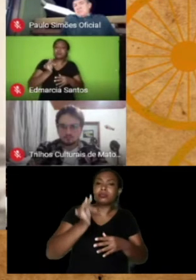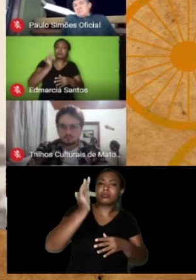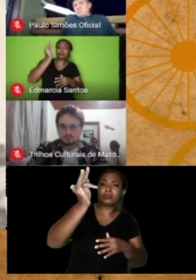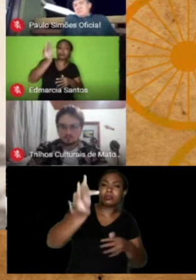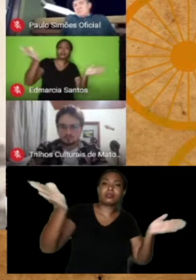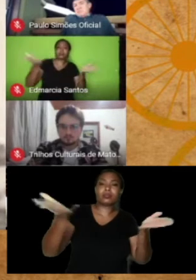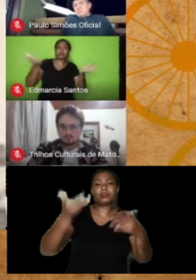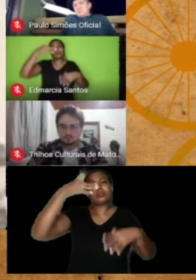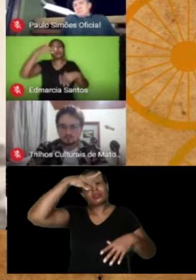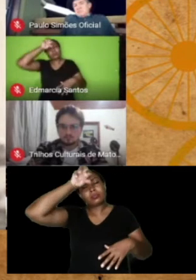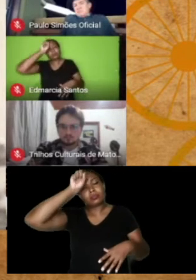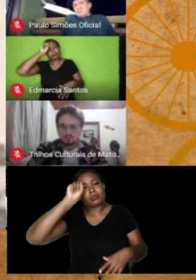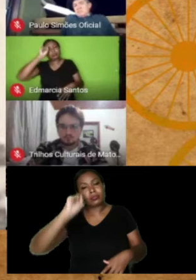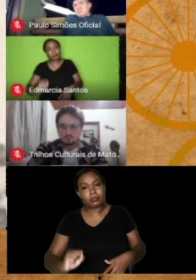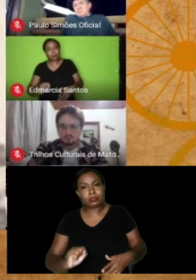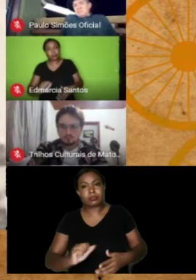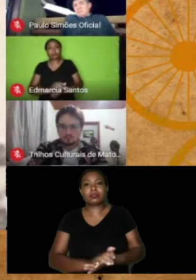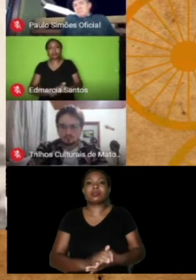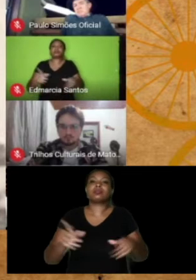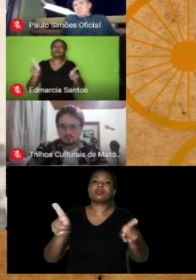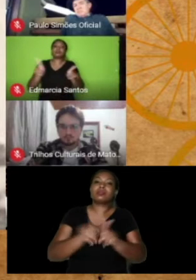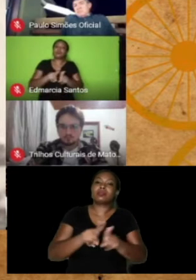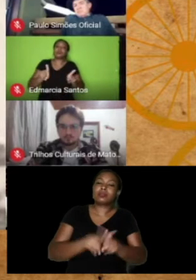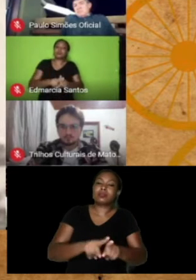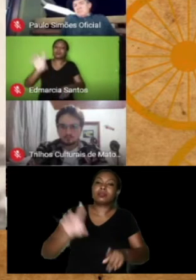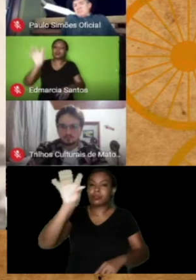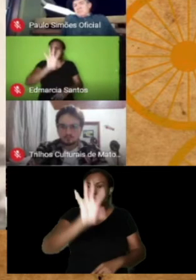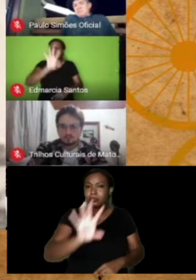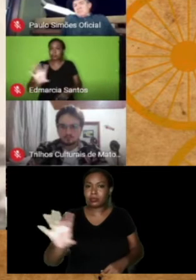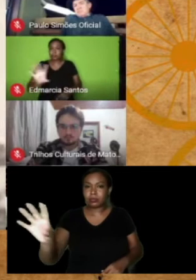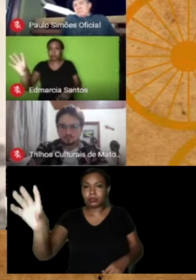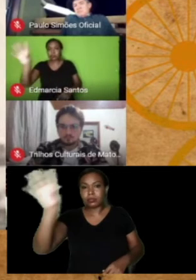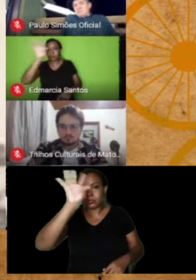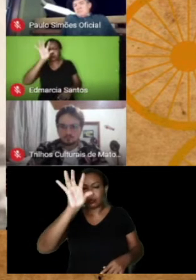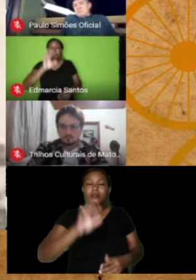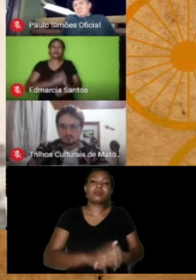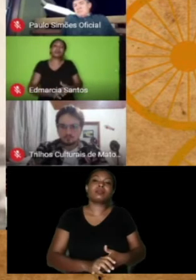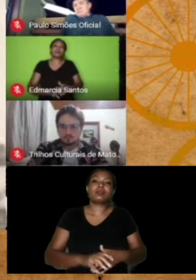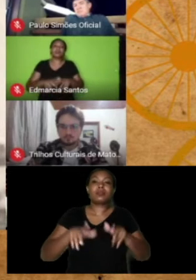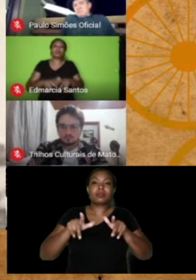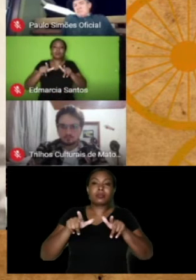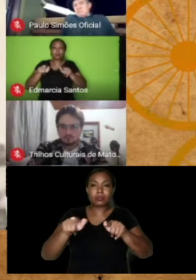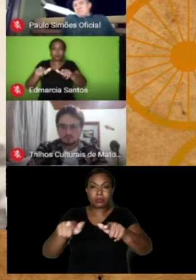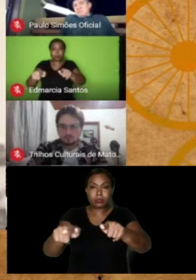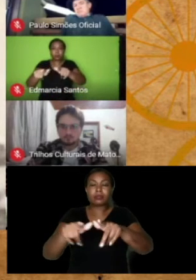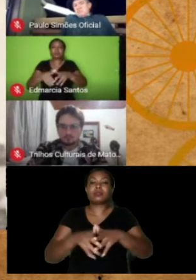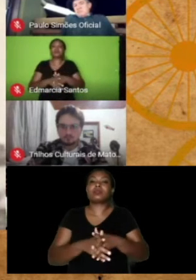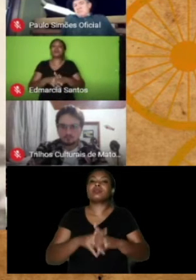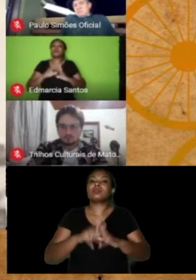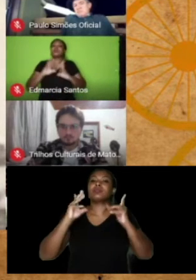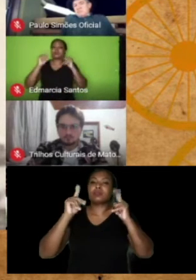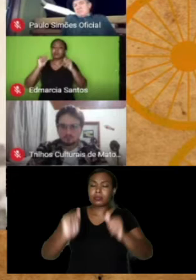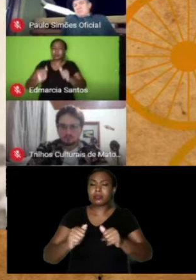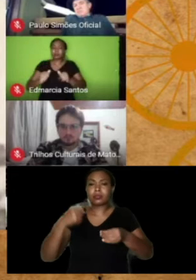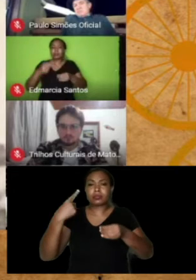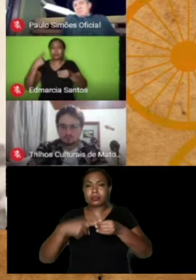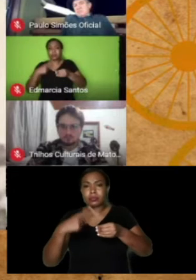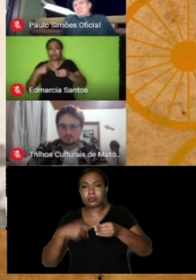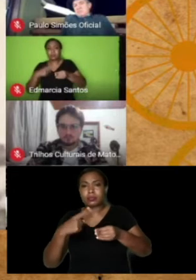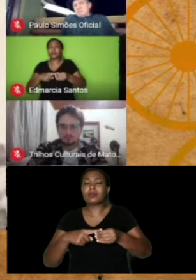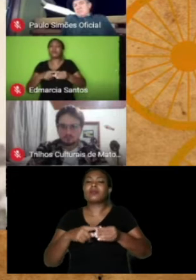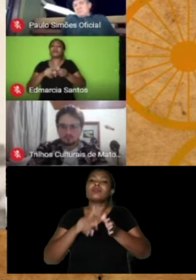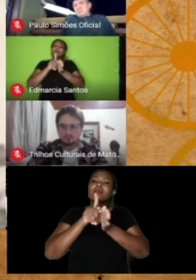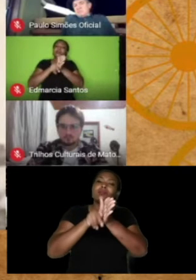Mato Grosso do Sul. E também para essa região de Bauru. E é realmente esquecido, né? Todas as cidades onde se passou o